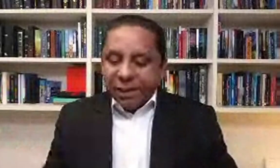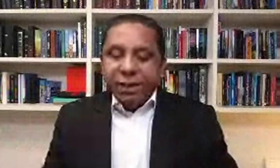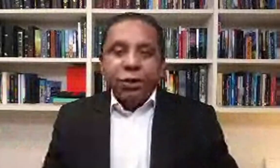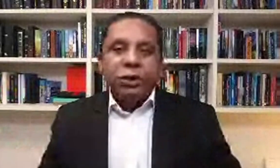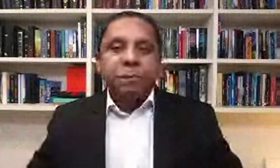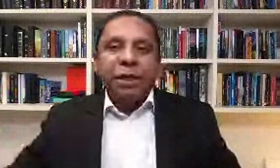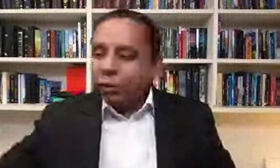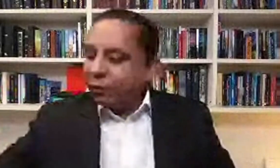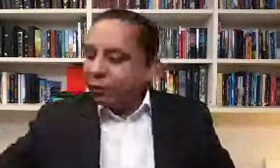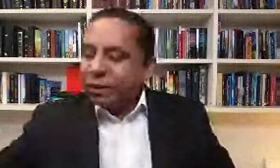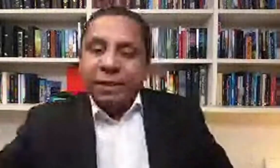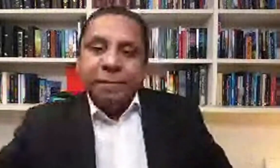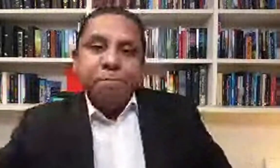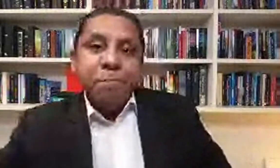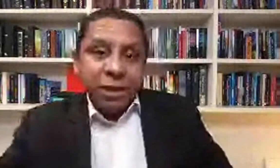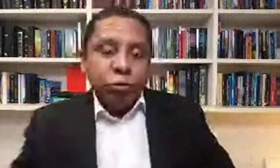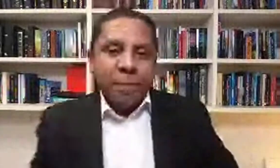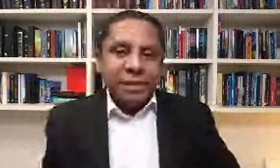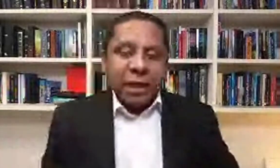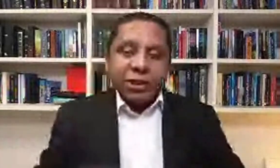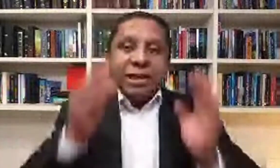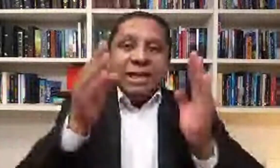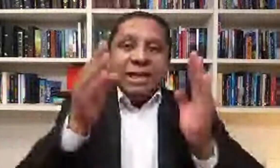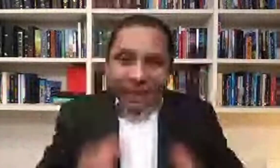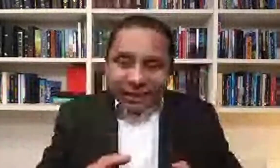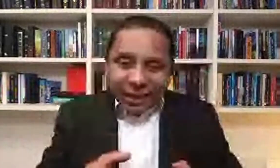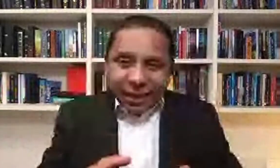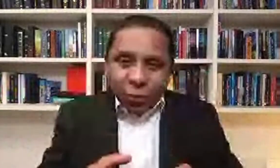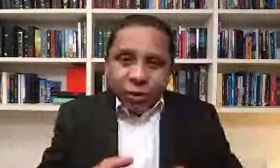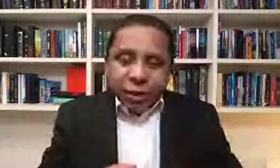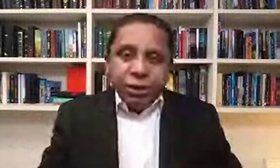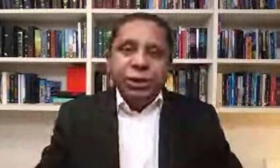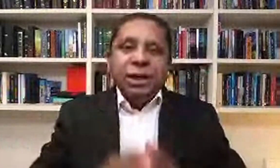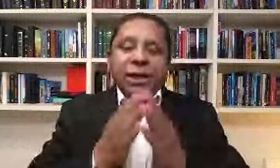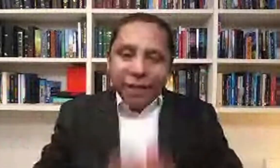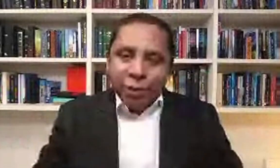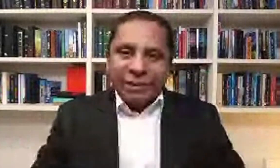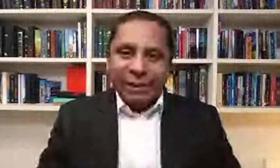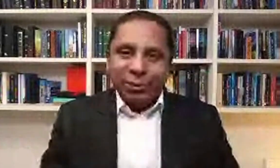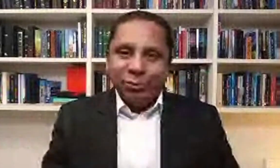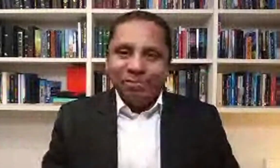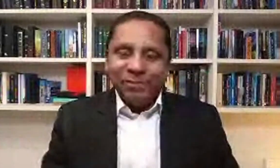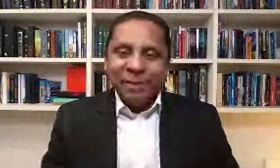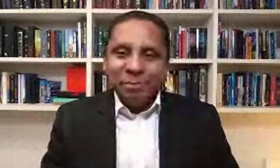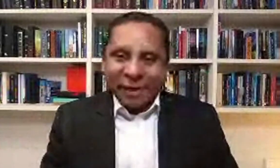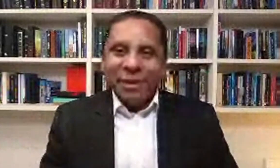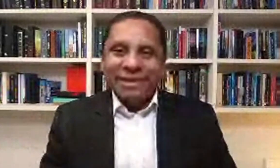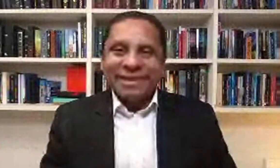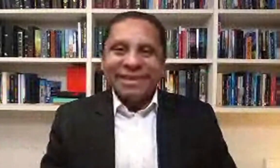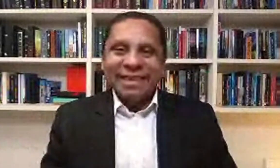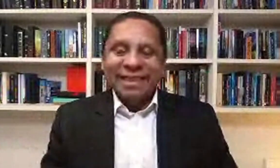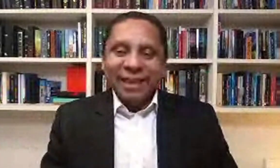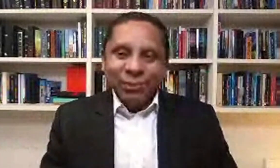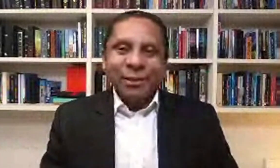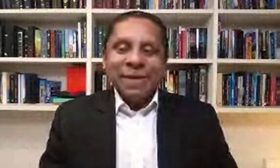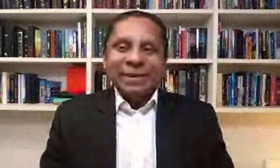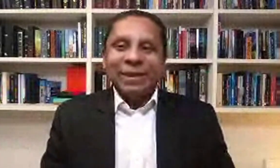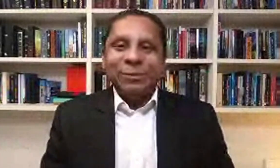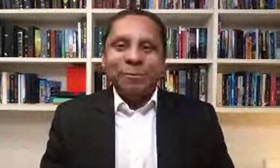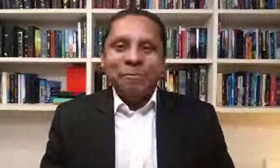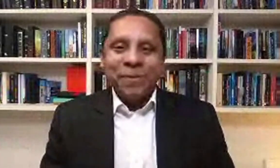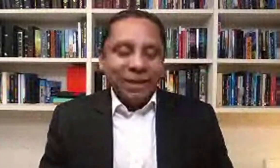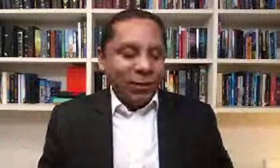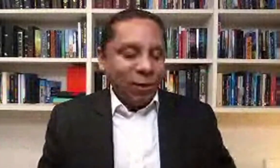participar. E nós esperamos que você mande uma mensagem nesse canal e diga, eu aceito. Parabéns, eu